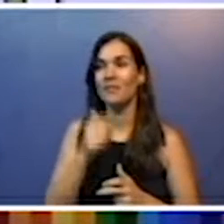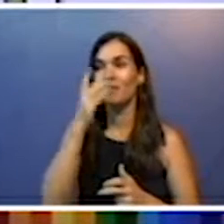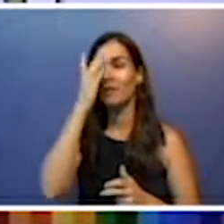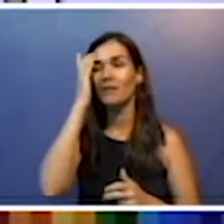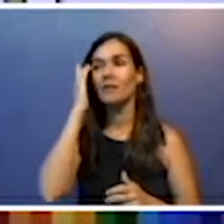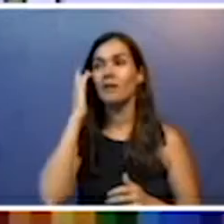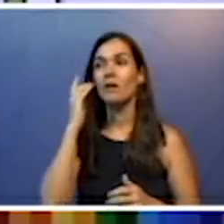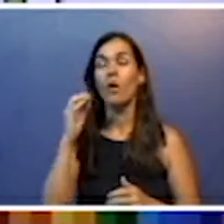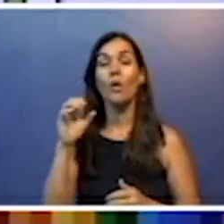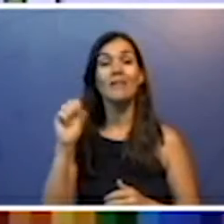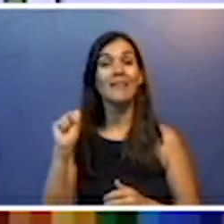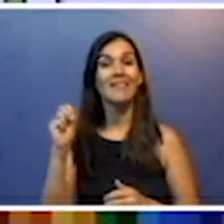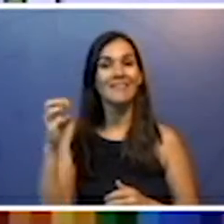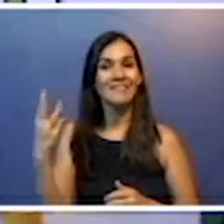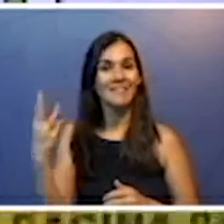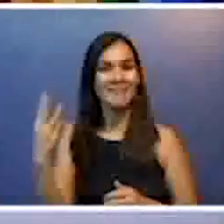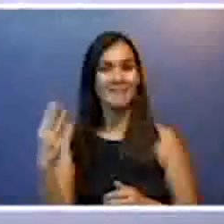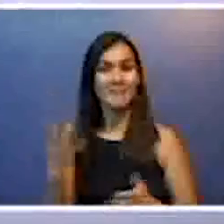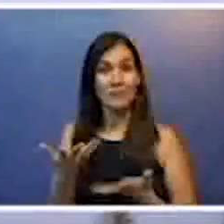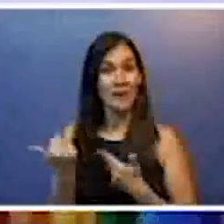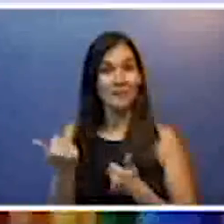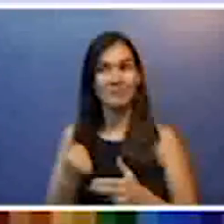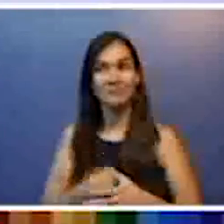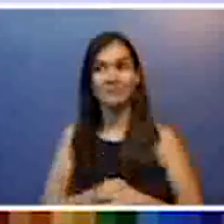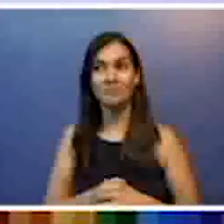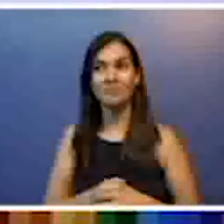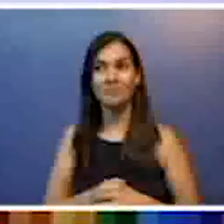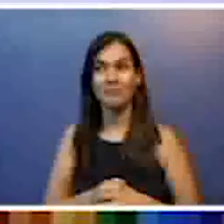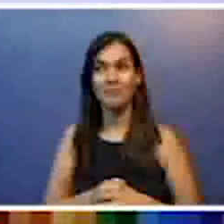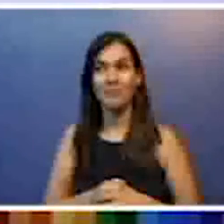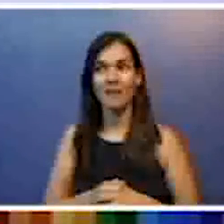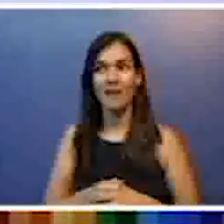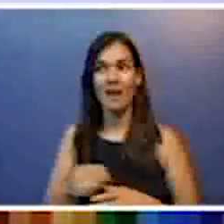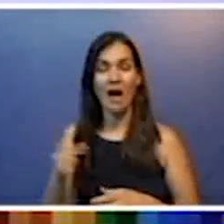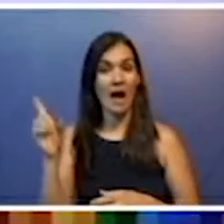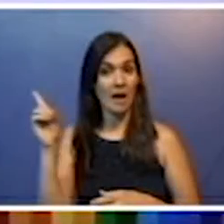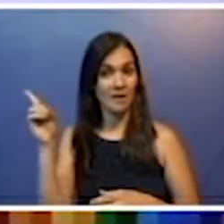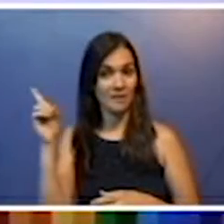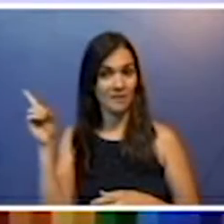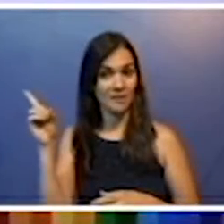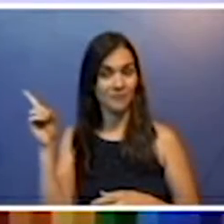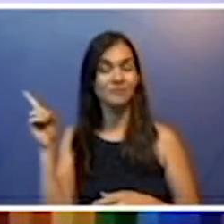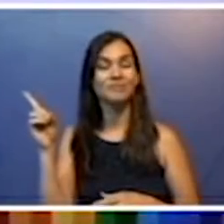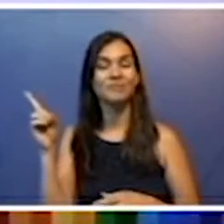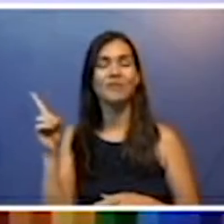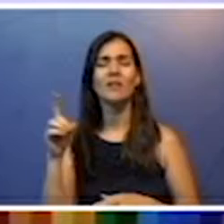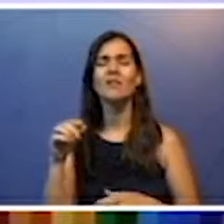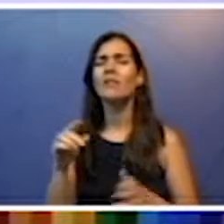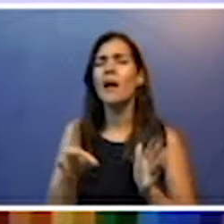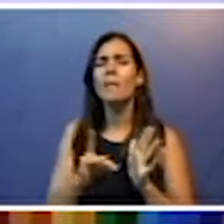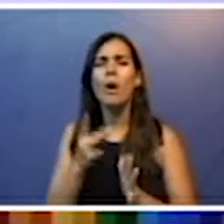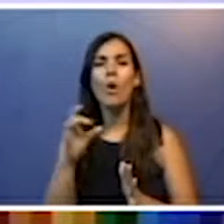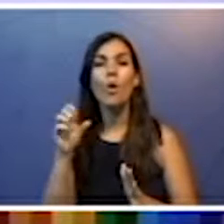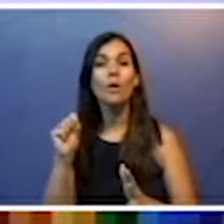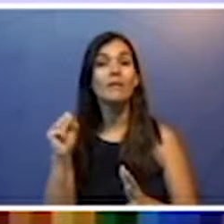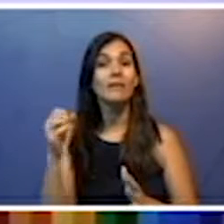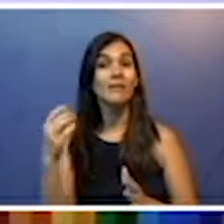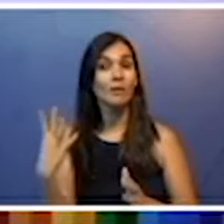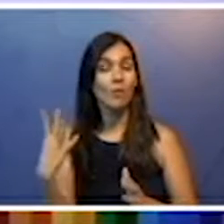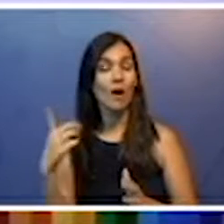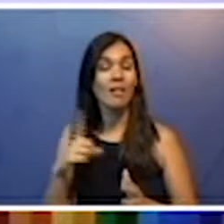página 83. Vamos seguir. Aqui na página 84, nós temos o